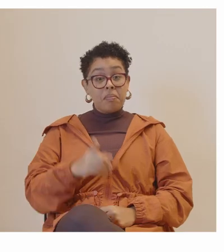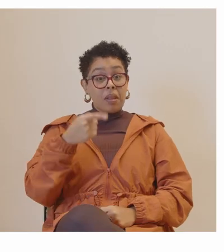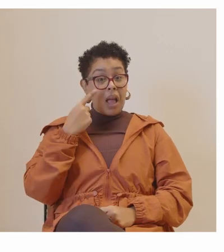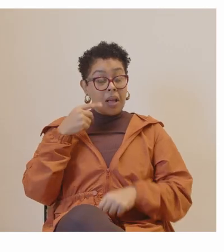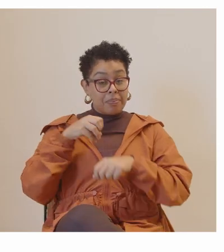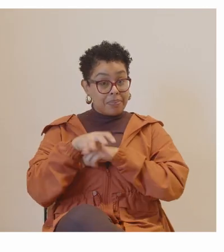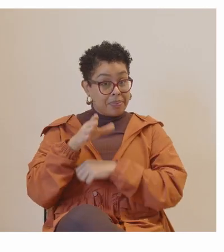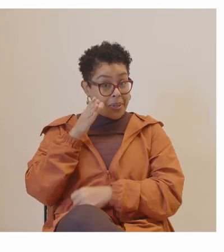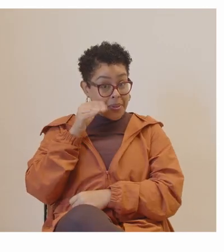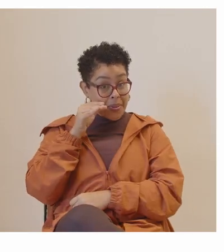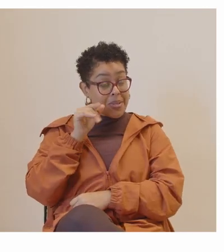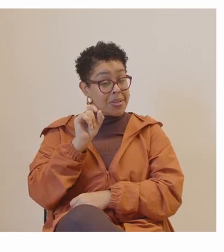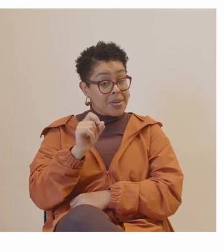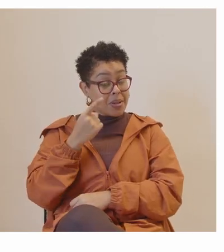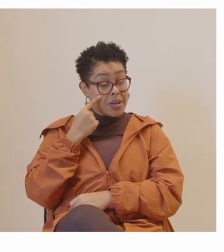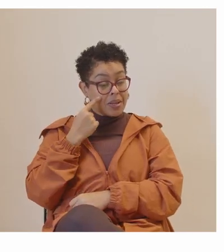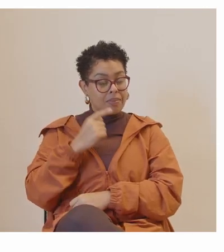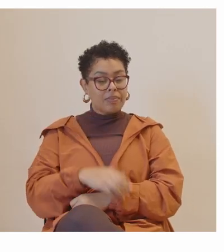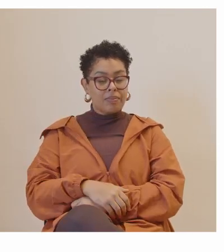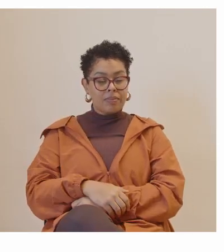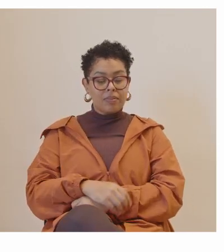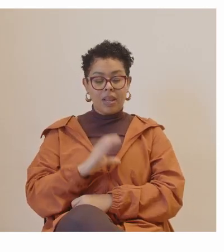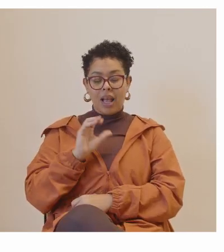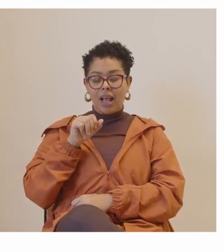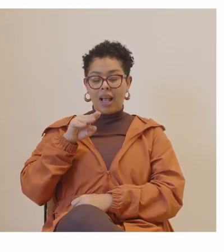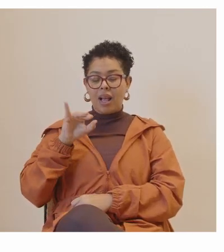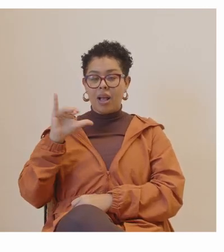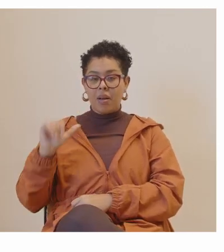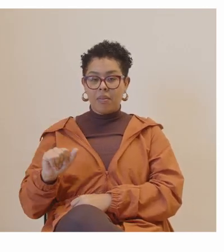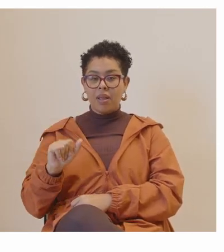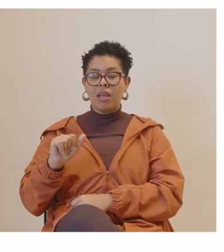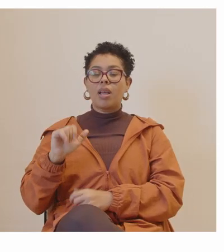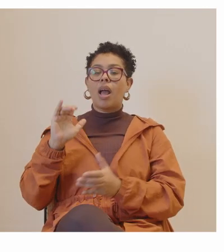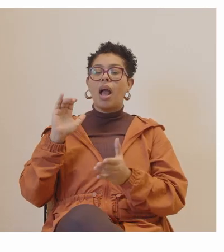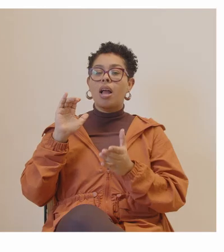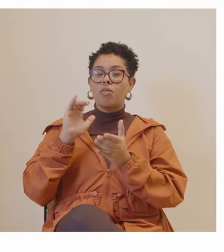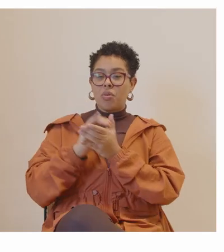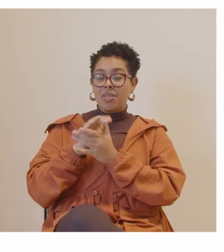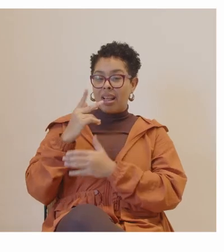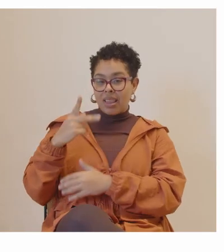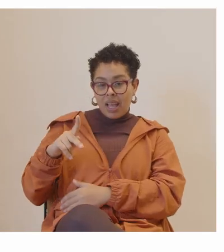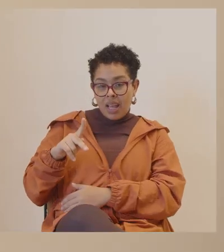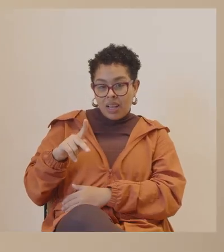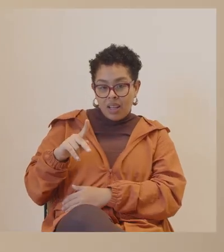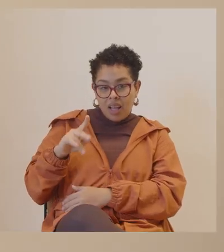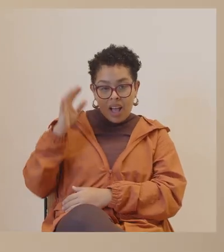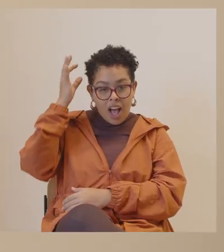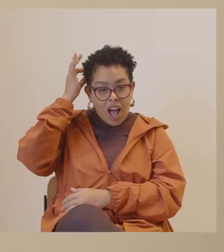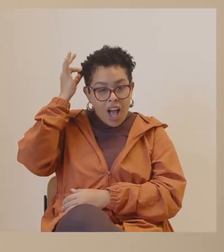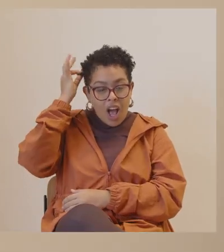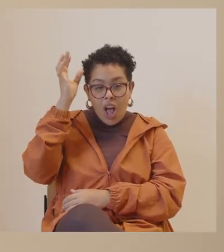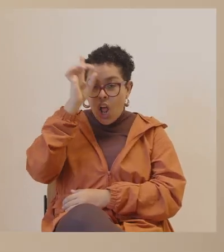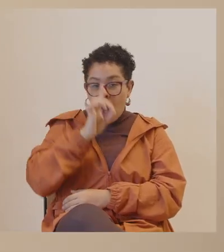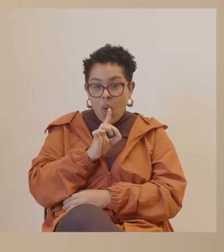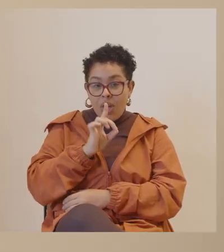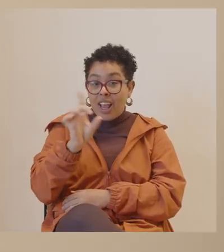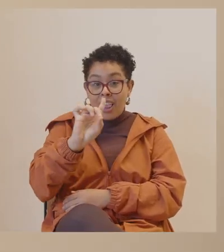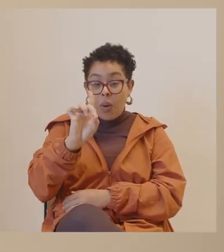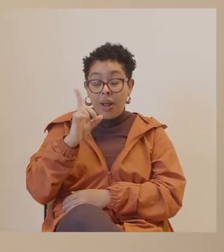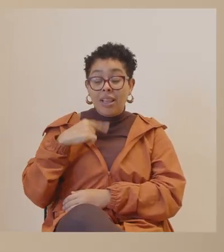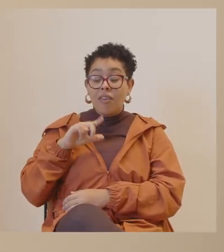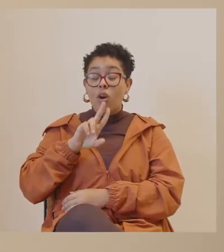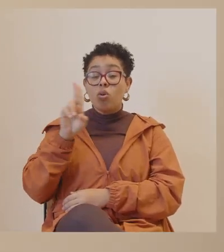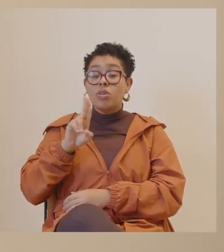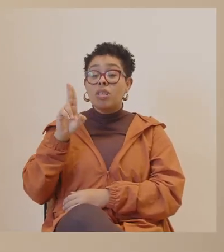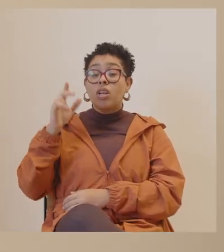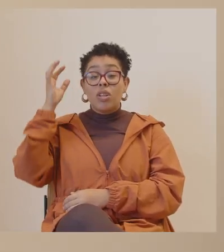curioso, é porque a Camille, mulher dele, não era uma mulher loira. Ela está aqui com uma peruca loira.